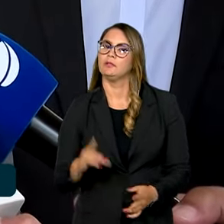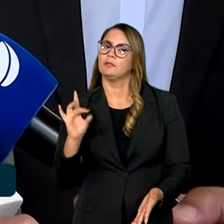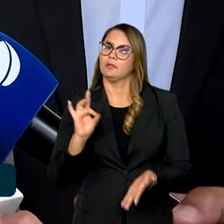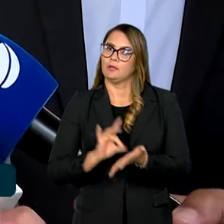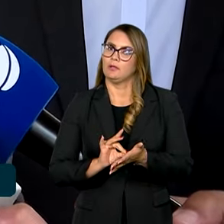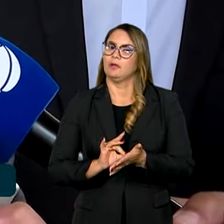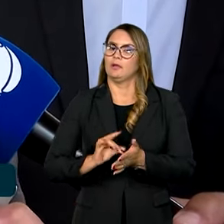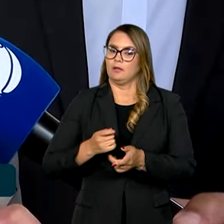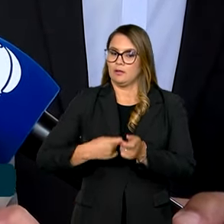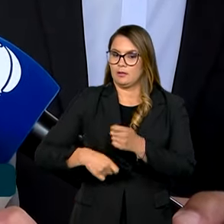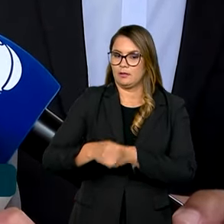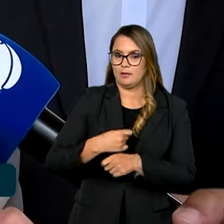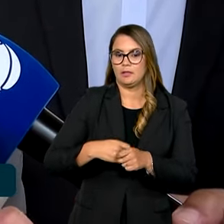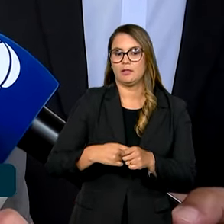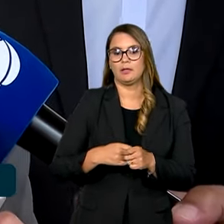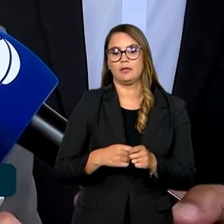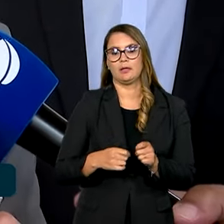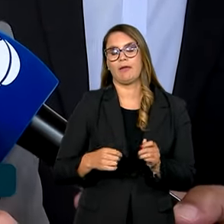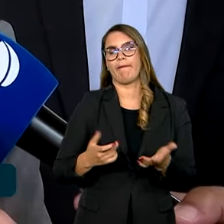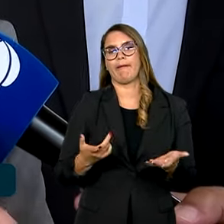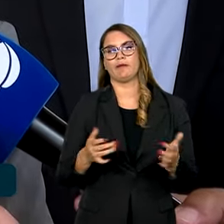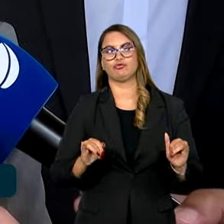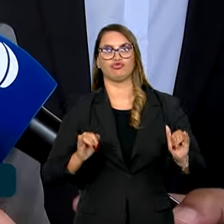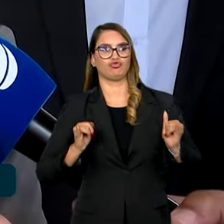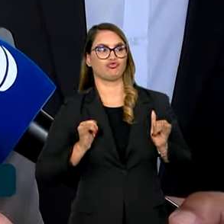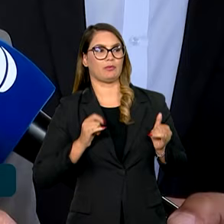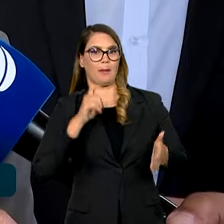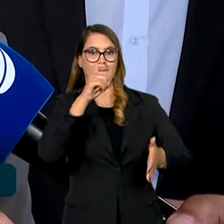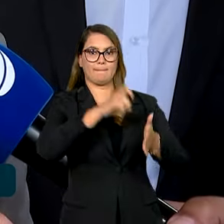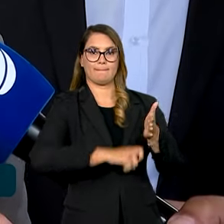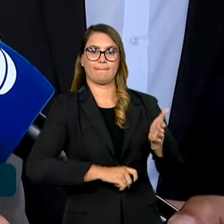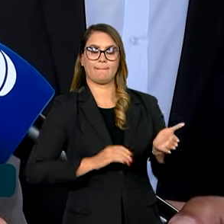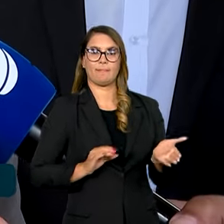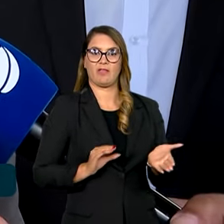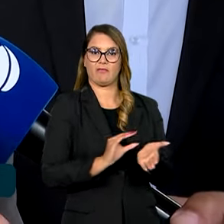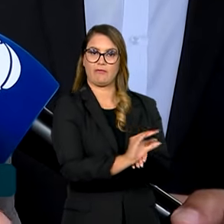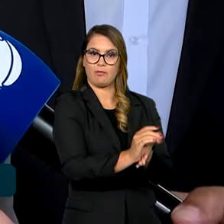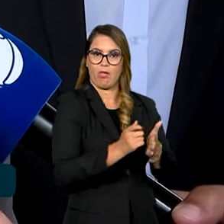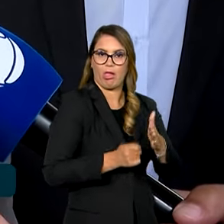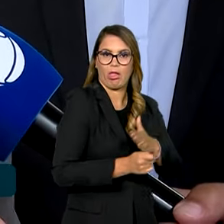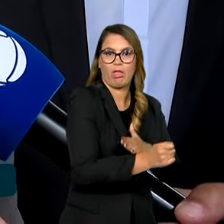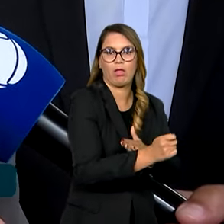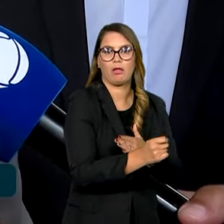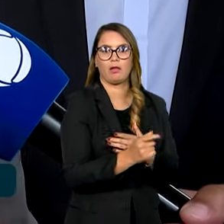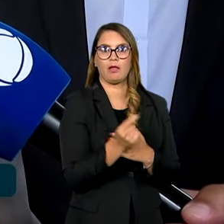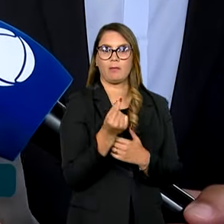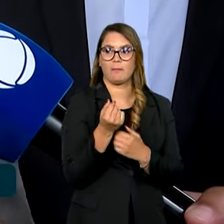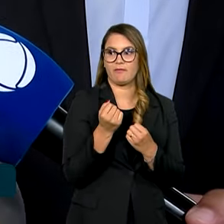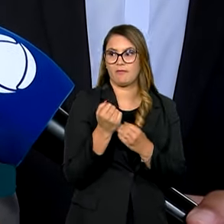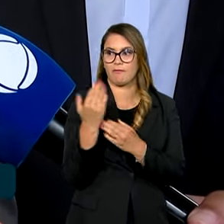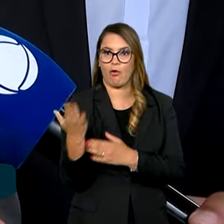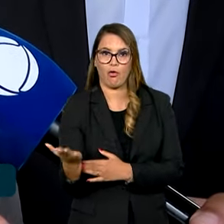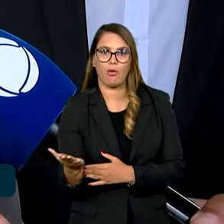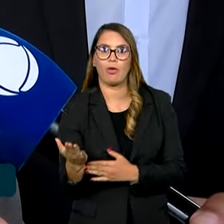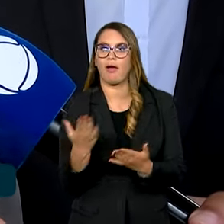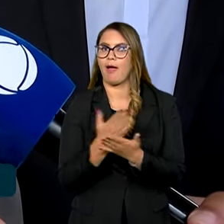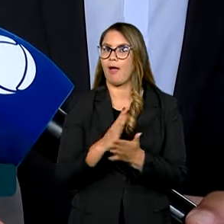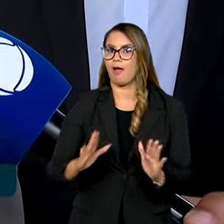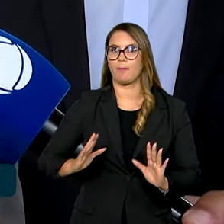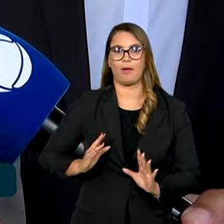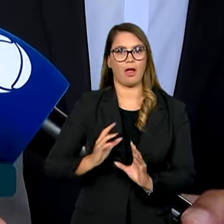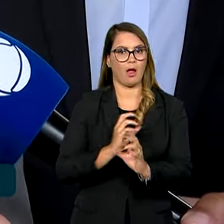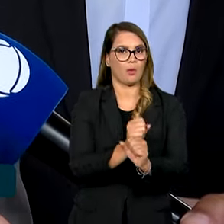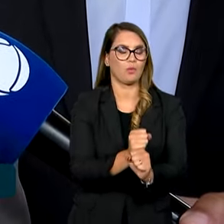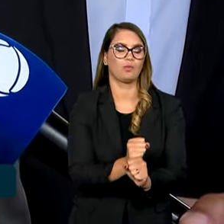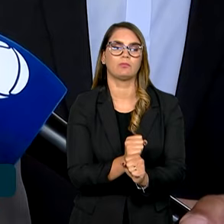econômica, desonera completamente investimento e exportação, acaba com a